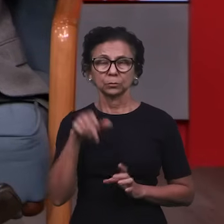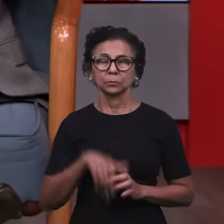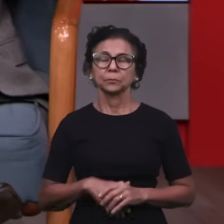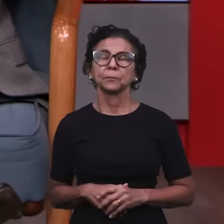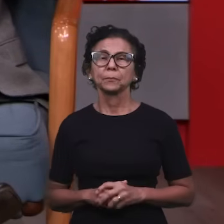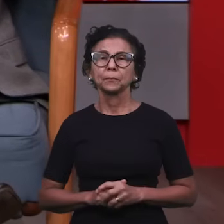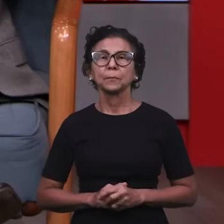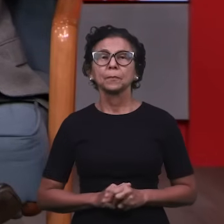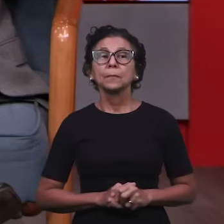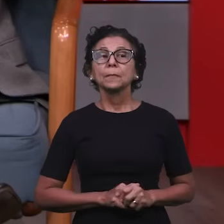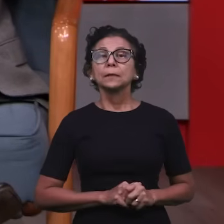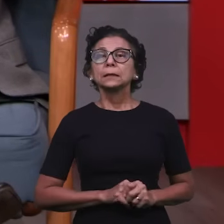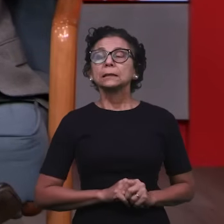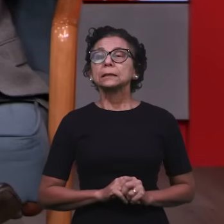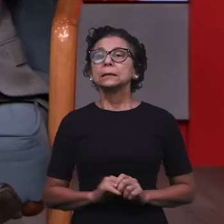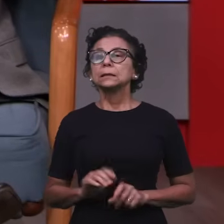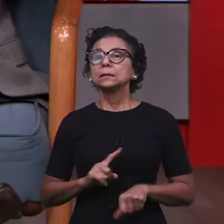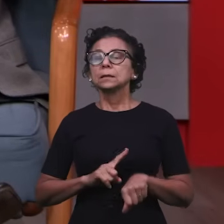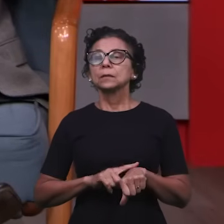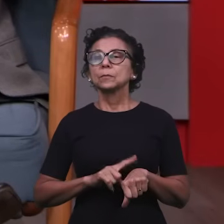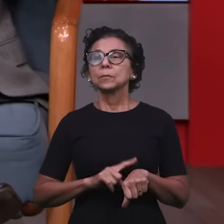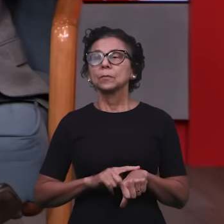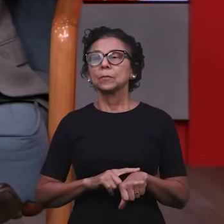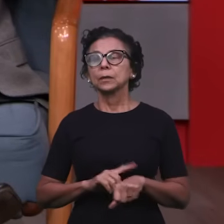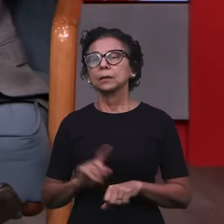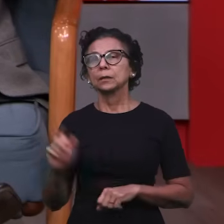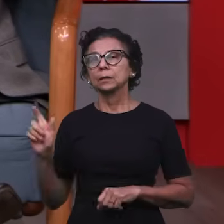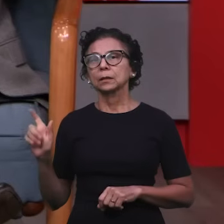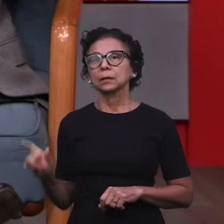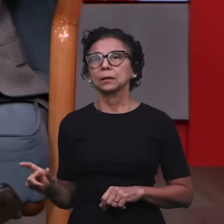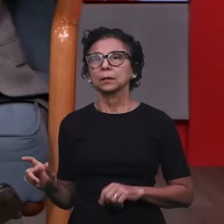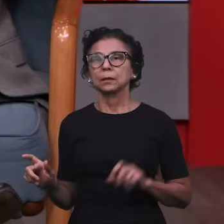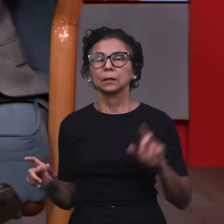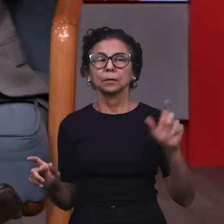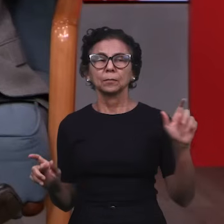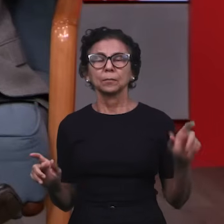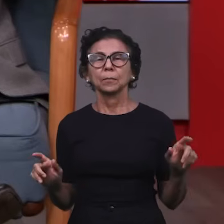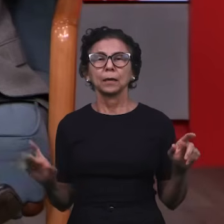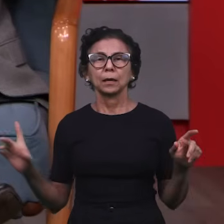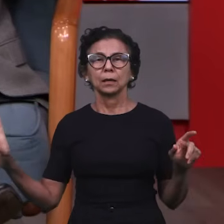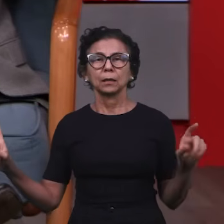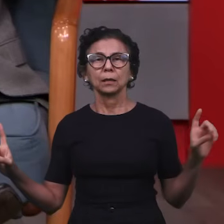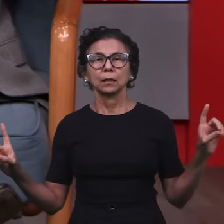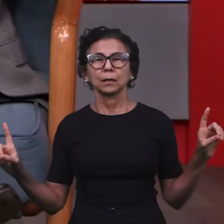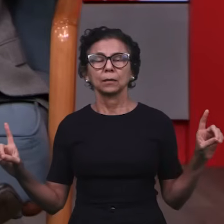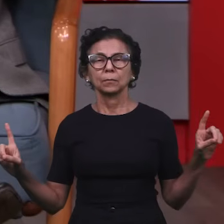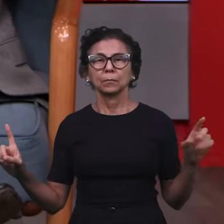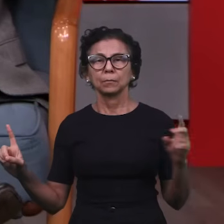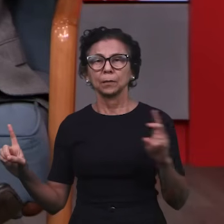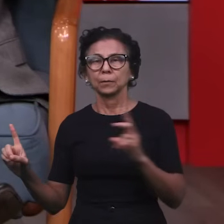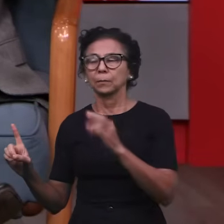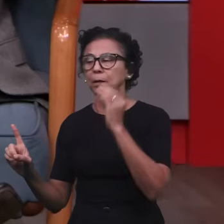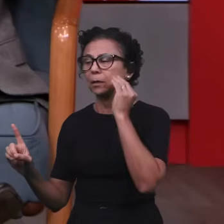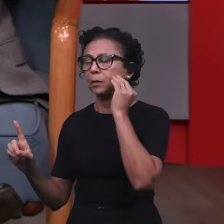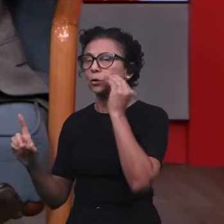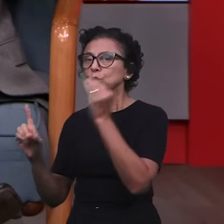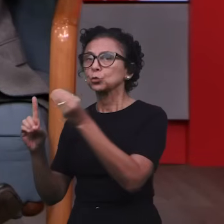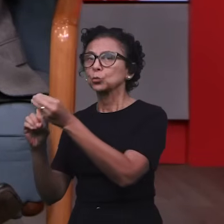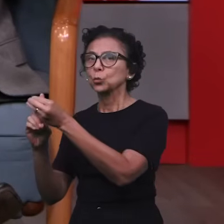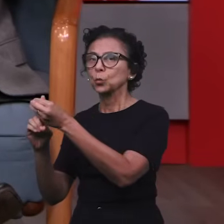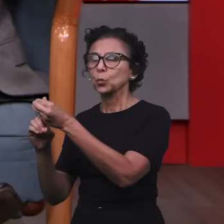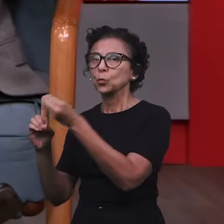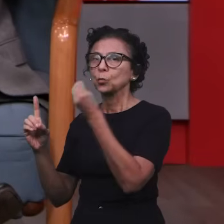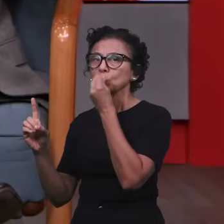esse fato do beijo de Judas identificar Jesus, quer dizer, Jesus é